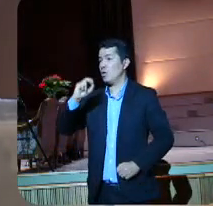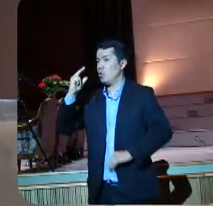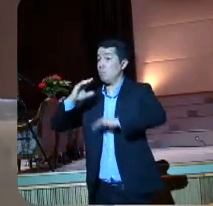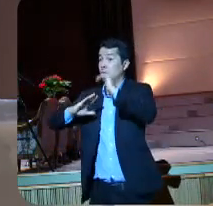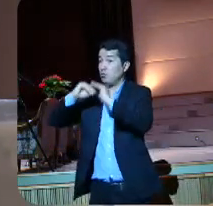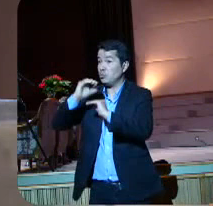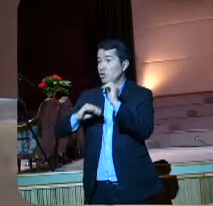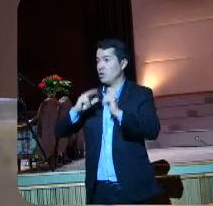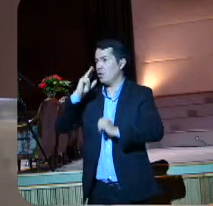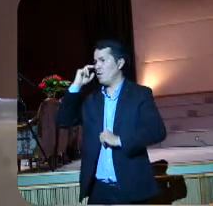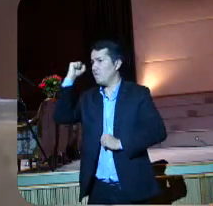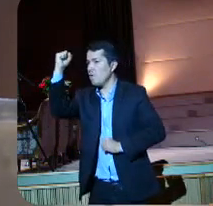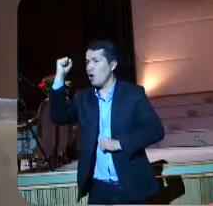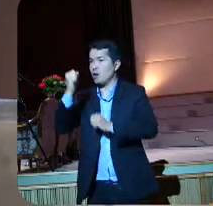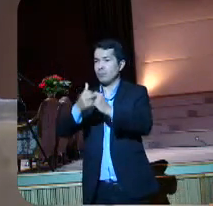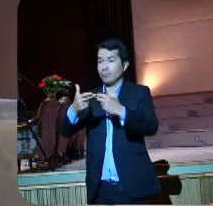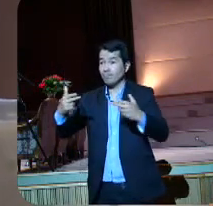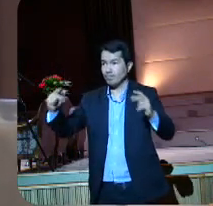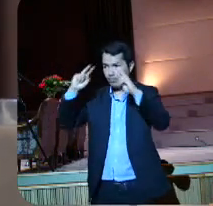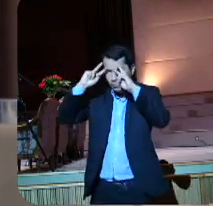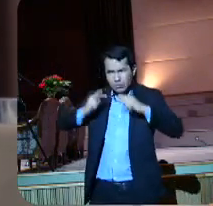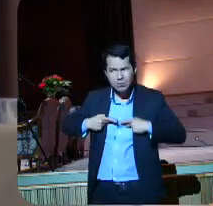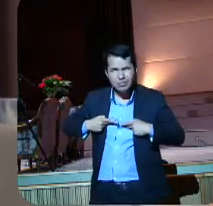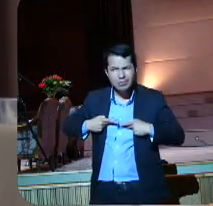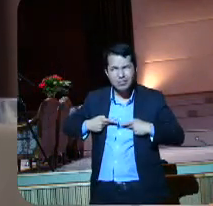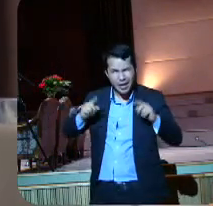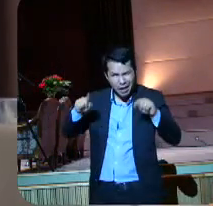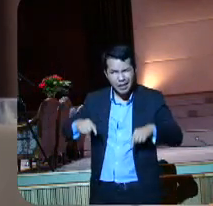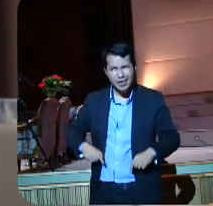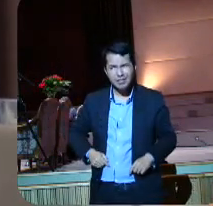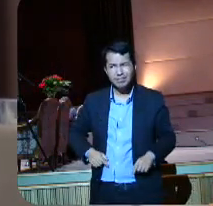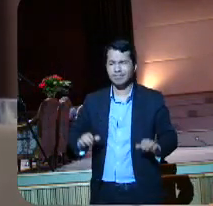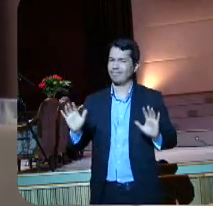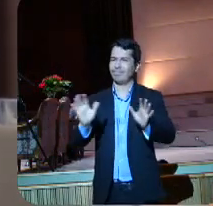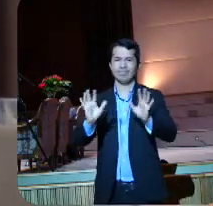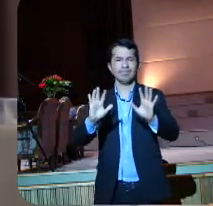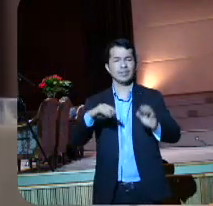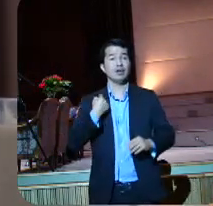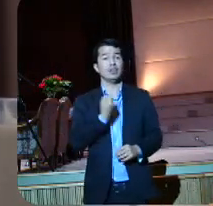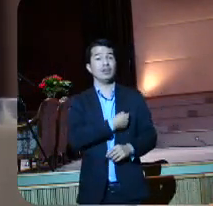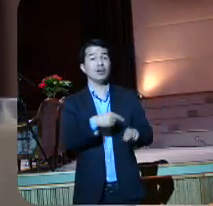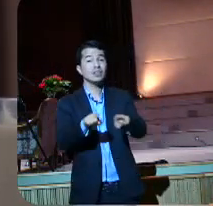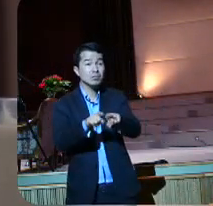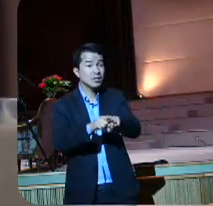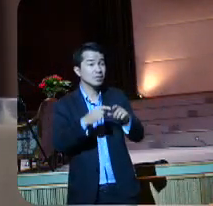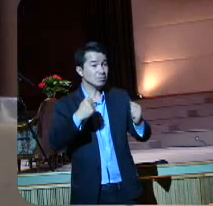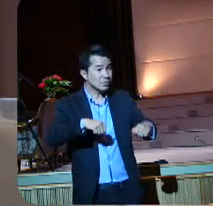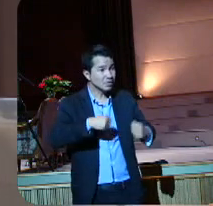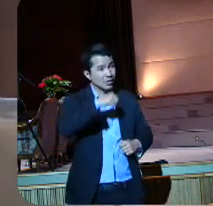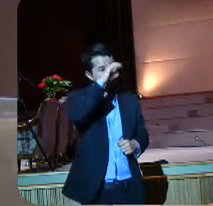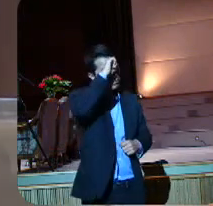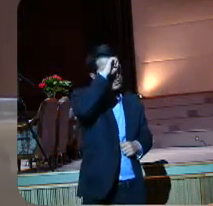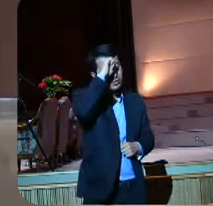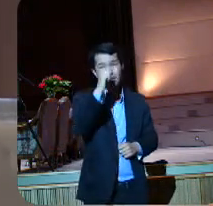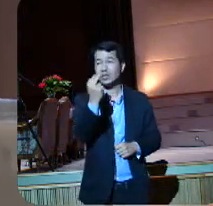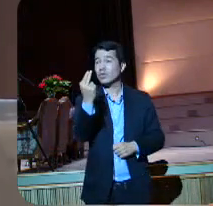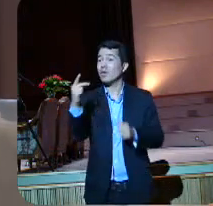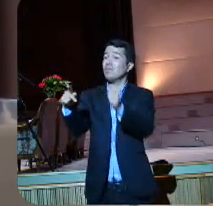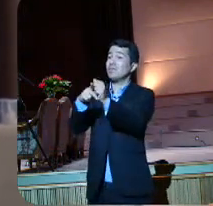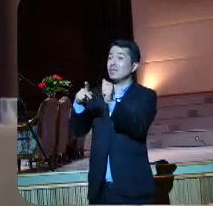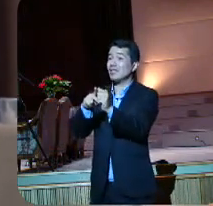do nosso ímpeto que a gente vence, e ele vai aprender que é com um compromisso absoluto